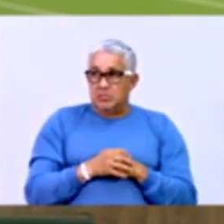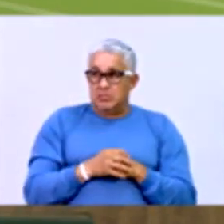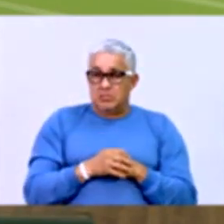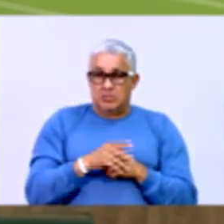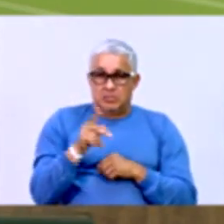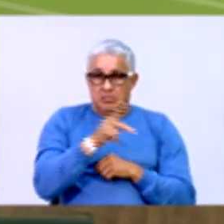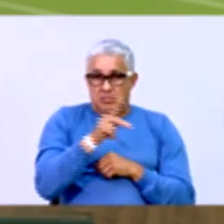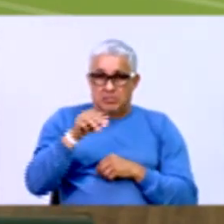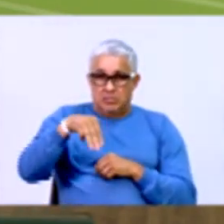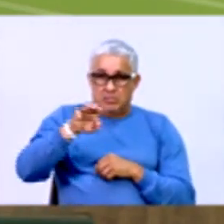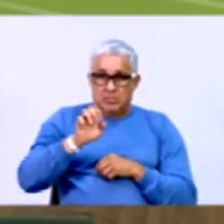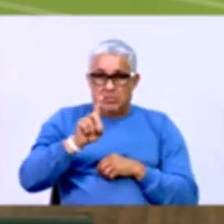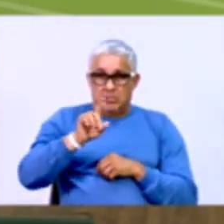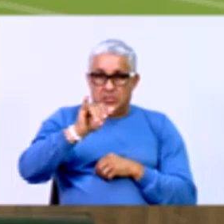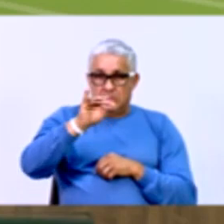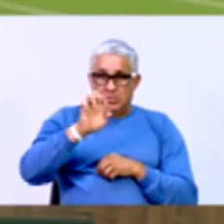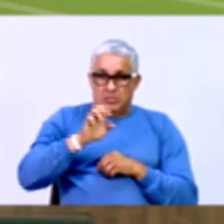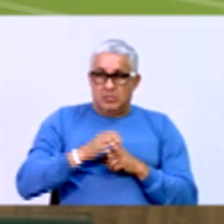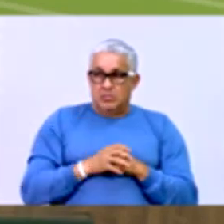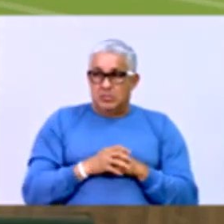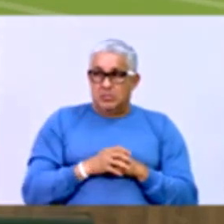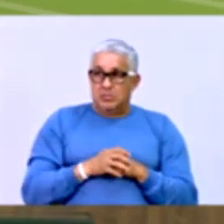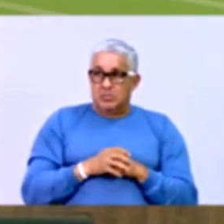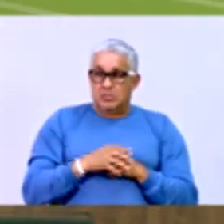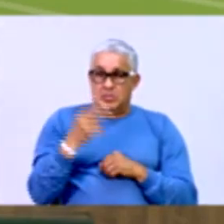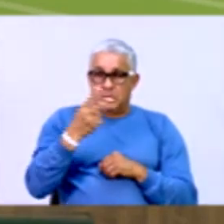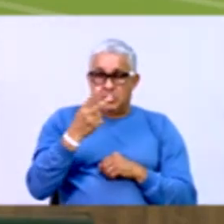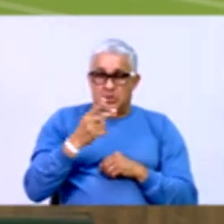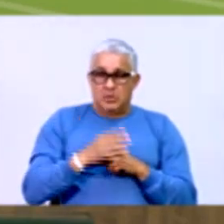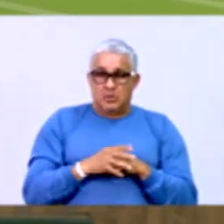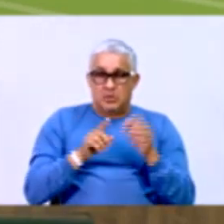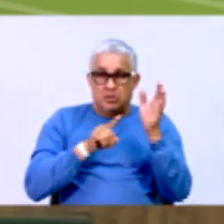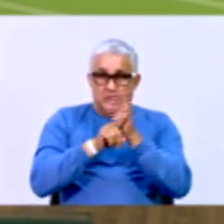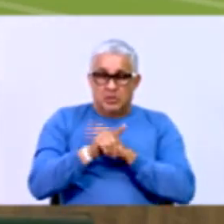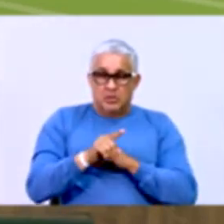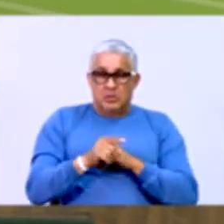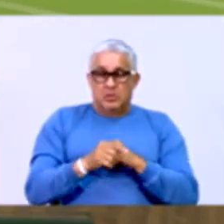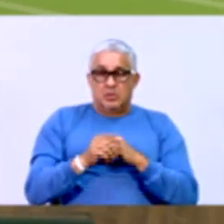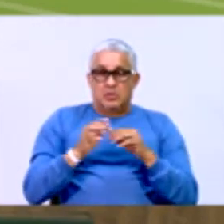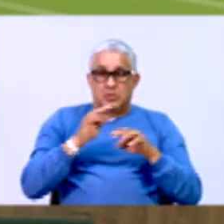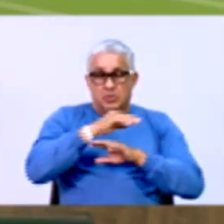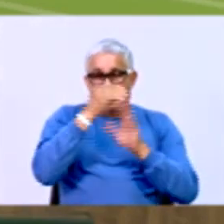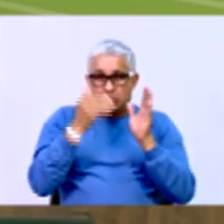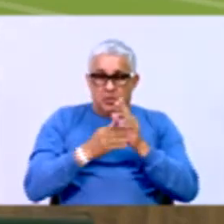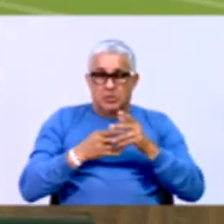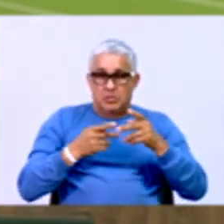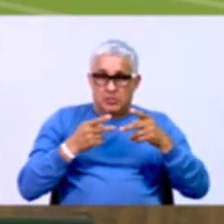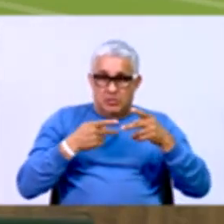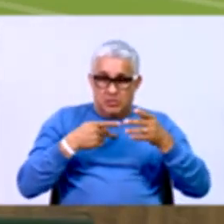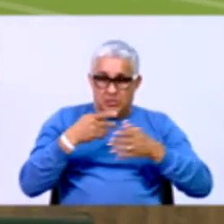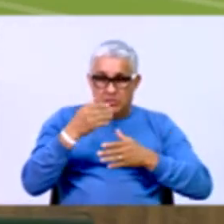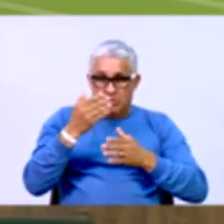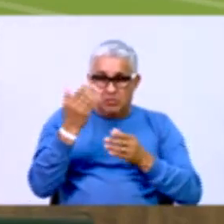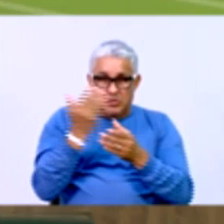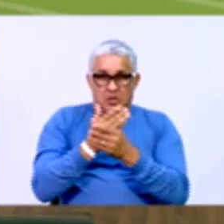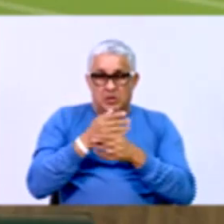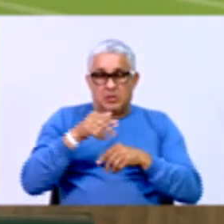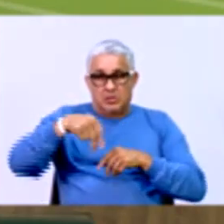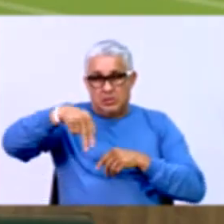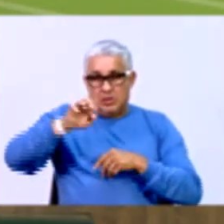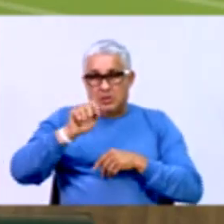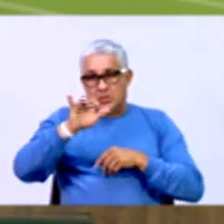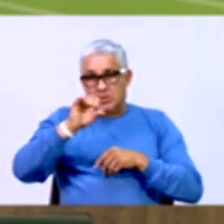Presidente Médici, a questão 2, analisando que todo processo de negócio de uma empresa é todo construído a partir de